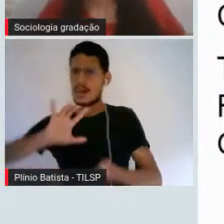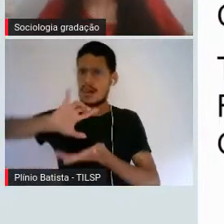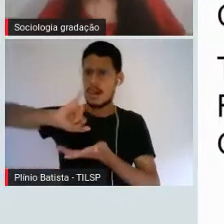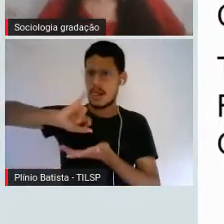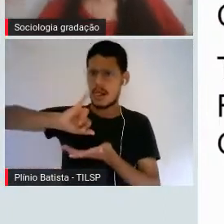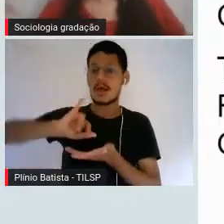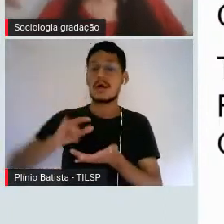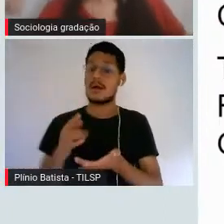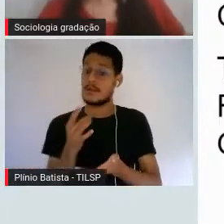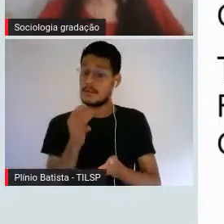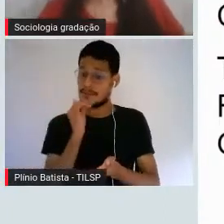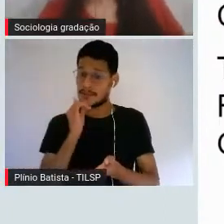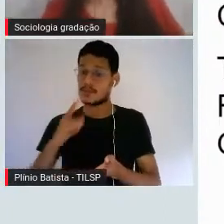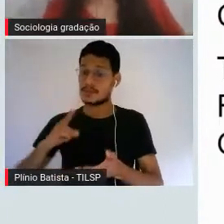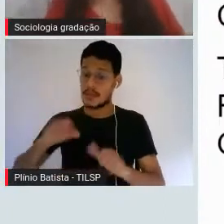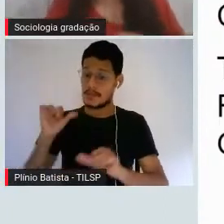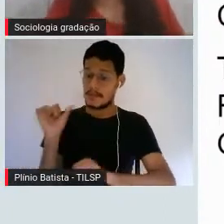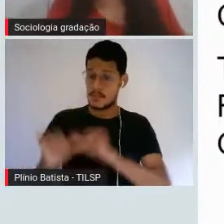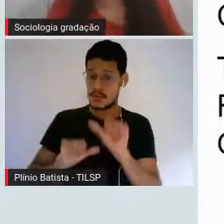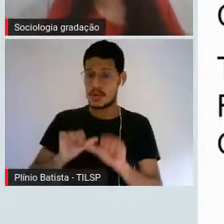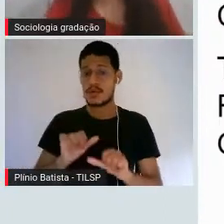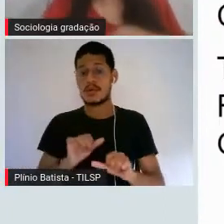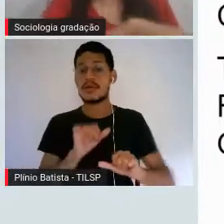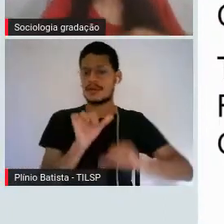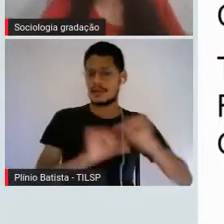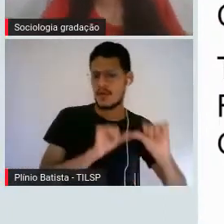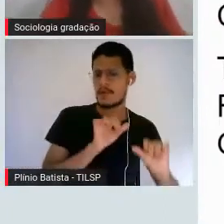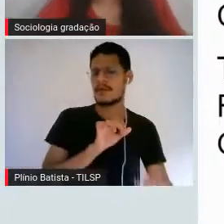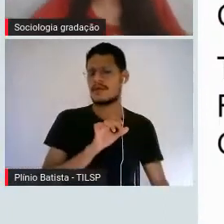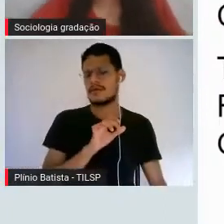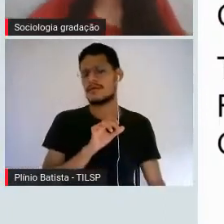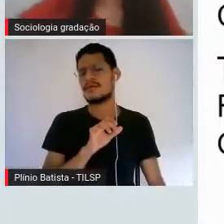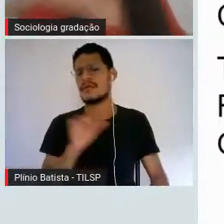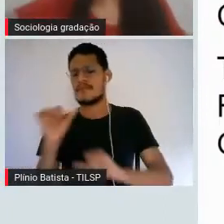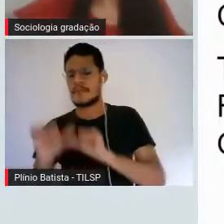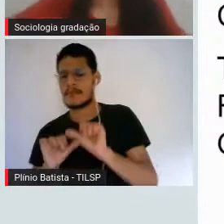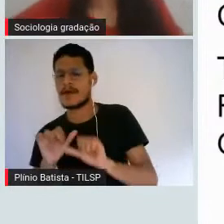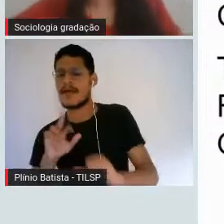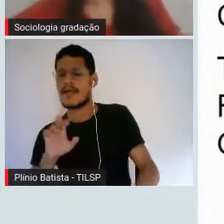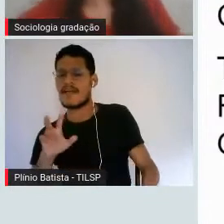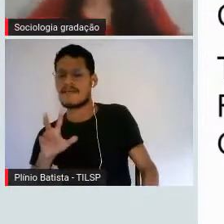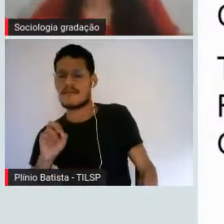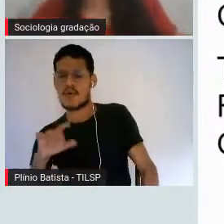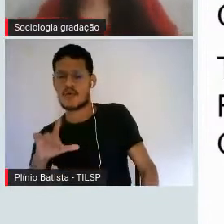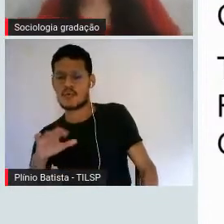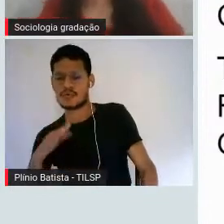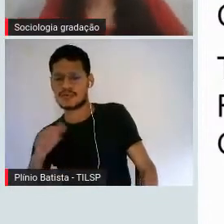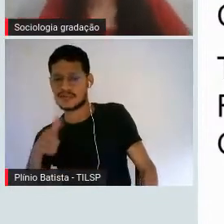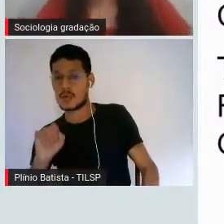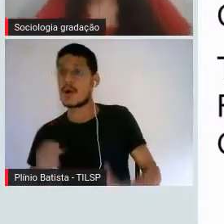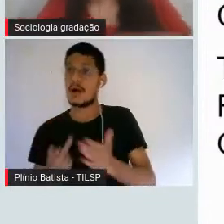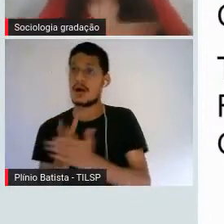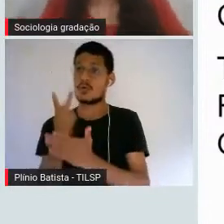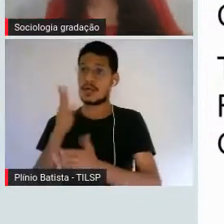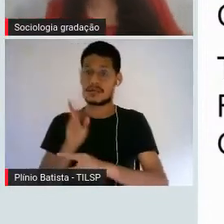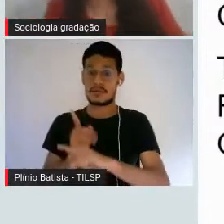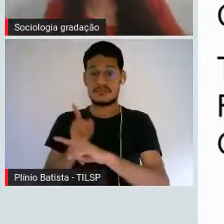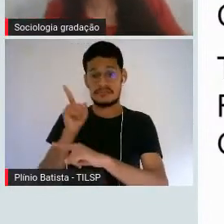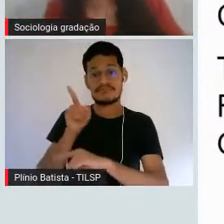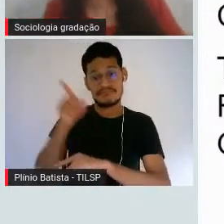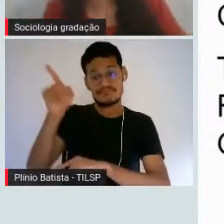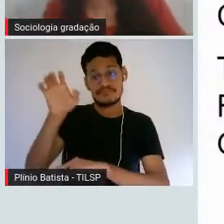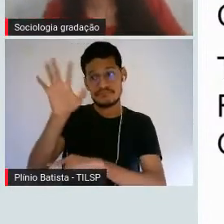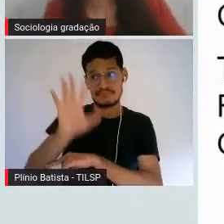revolução, ela ocorre na Europa, que vai acarretar realmente em outros espaços até chegar